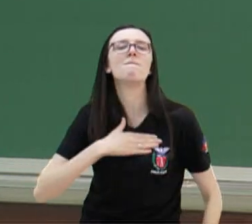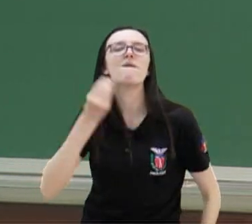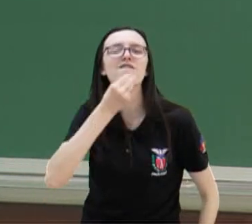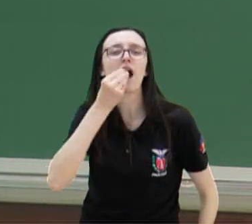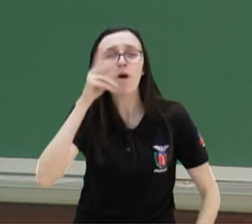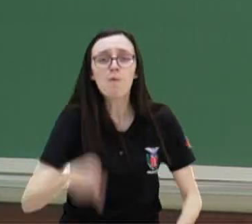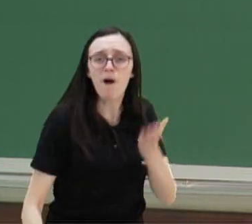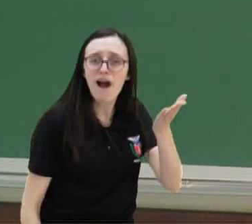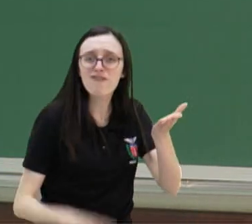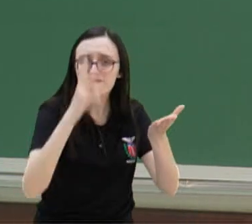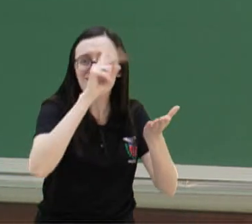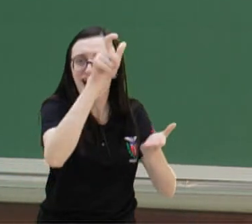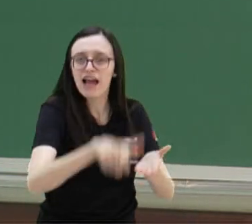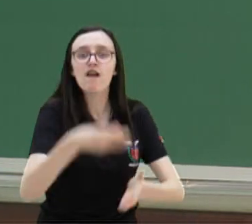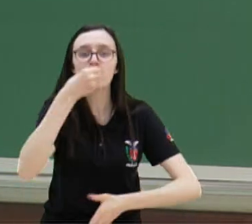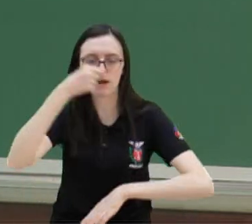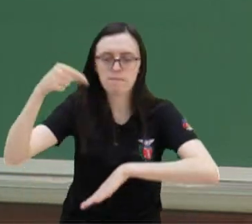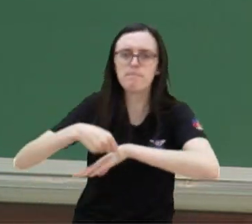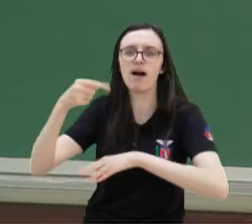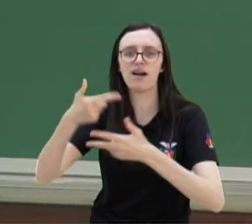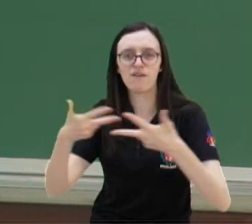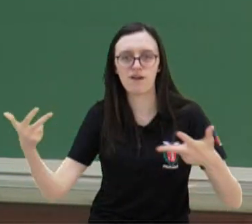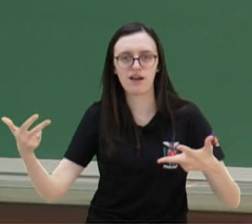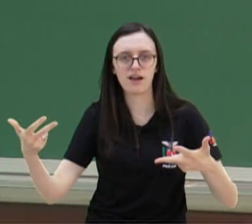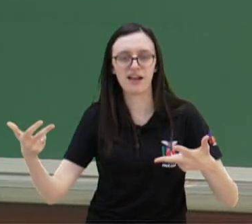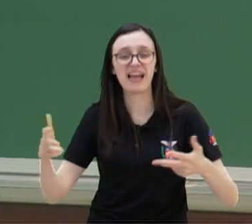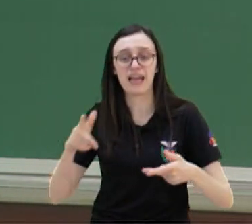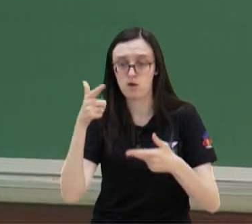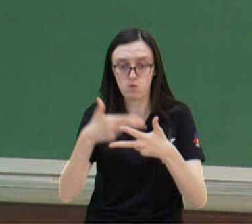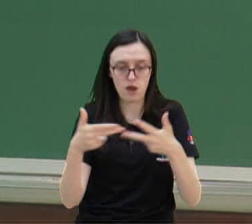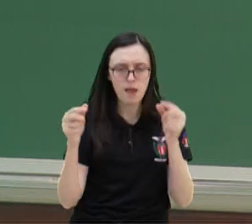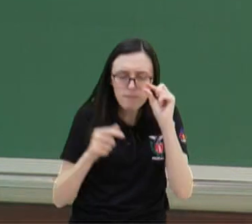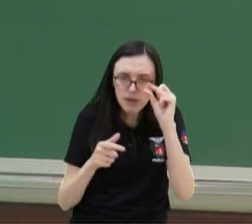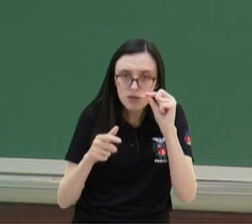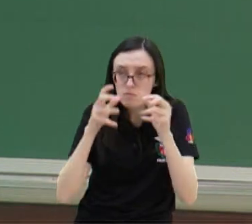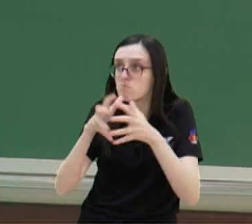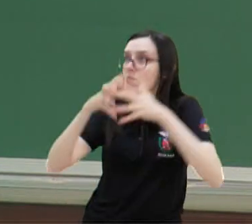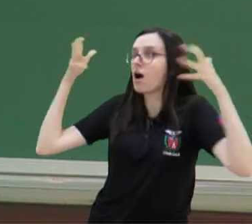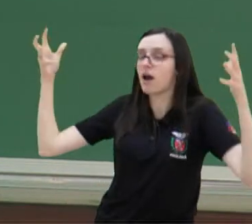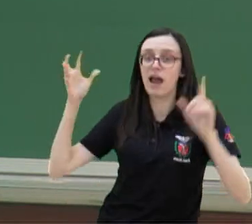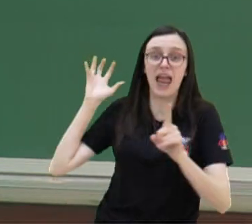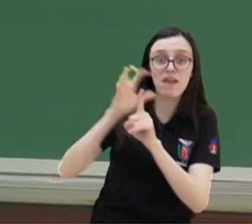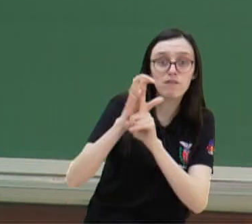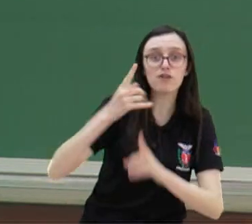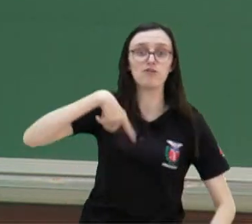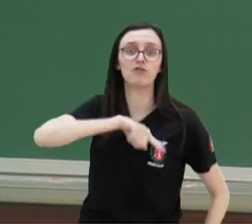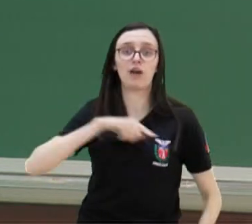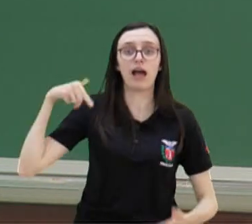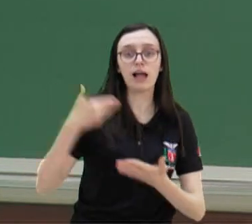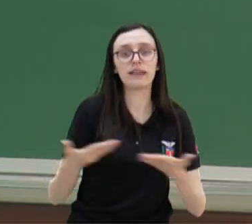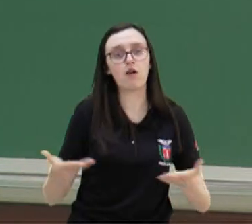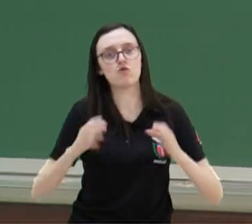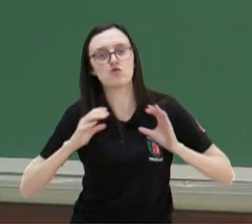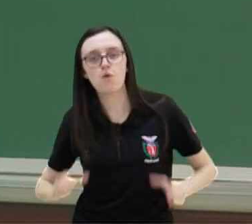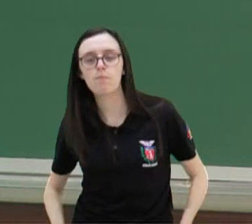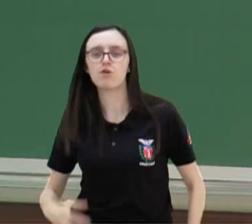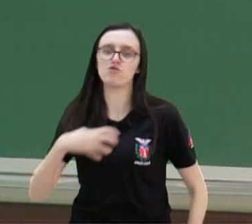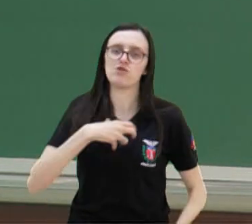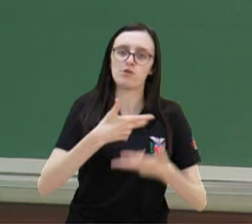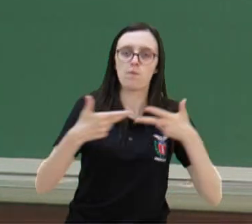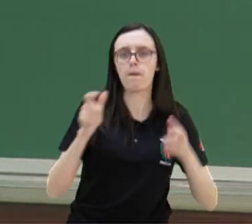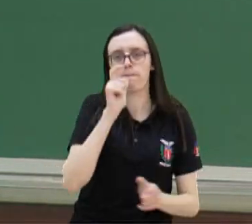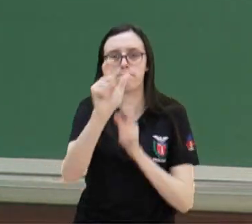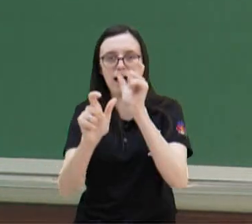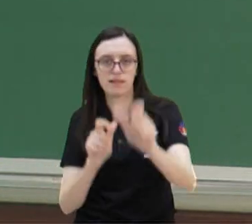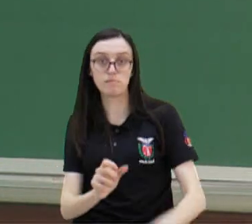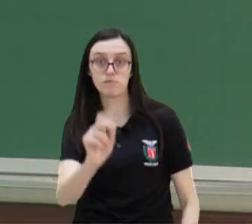fraco. Então você percebe que pequenas coisas e coisas ainda maiores influenciam até hoje o nosso comportamento, o nosso hábito e nossas